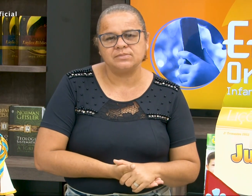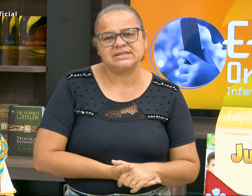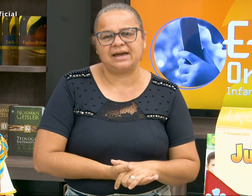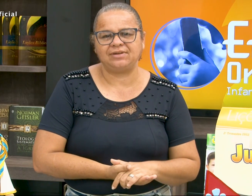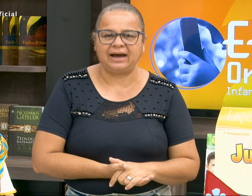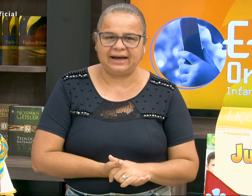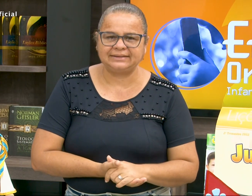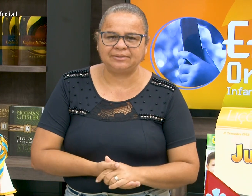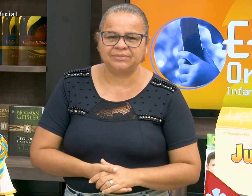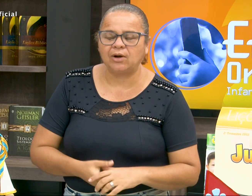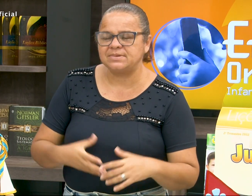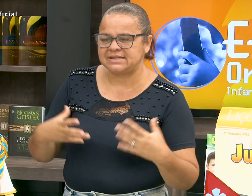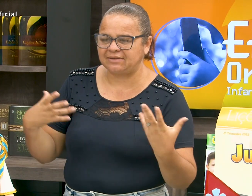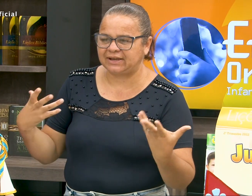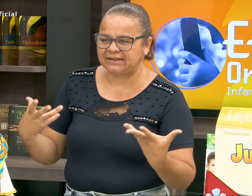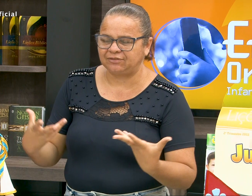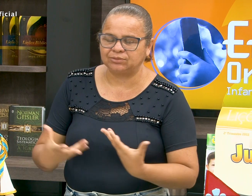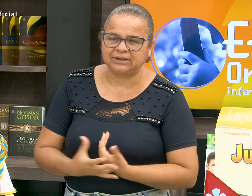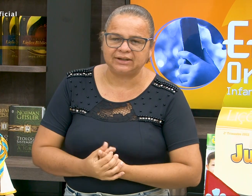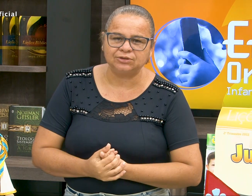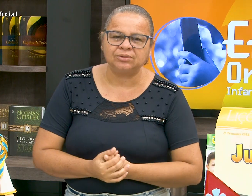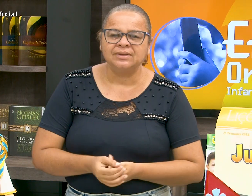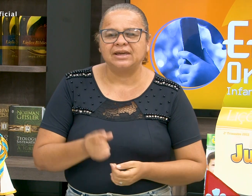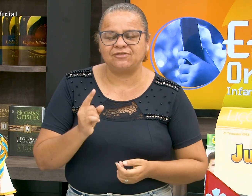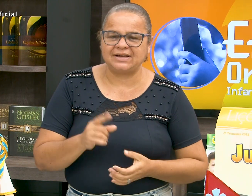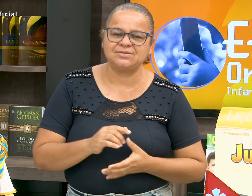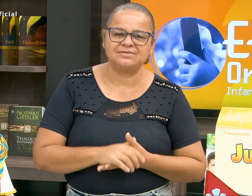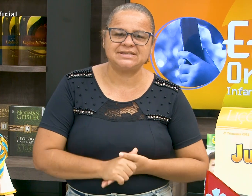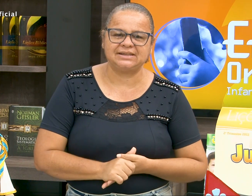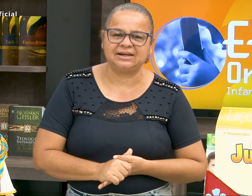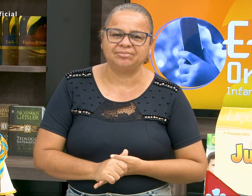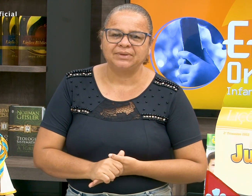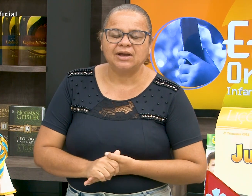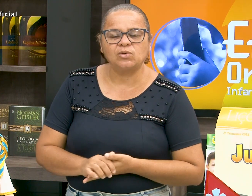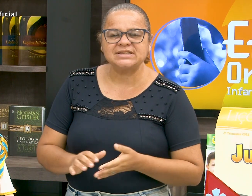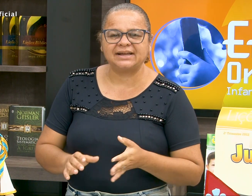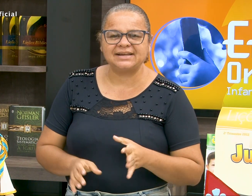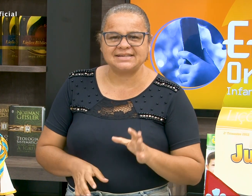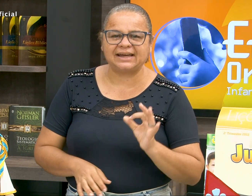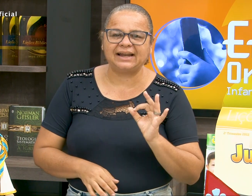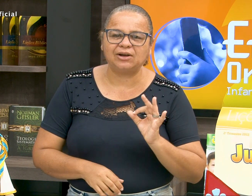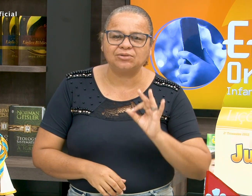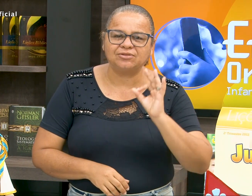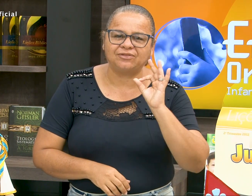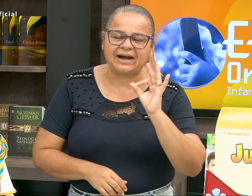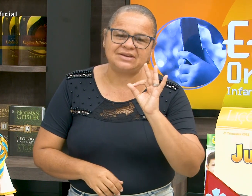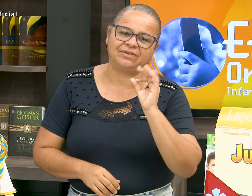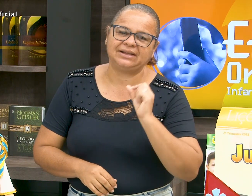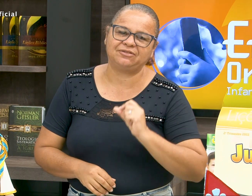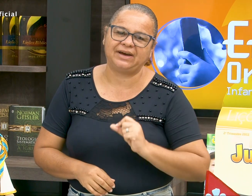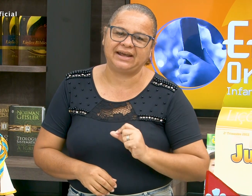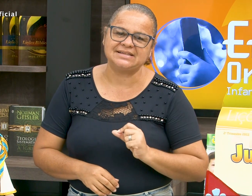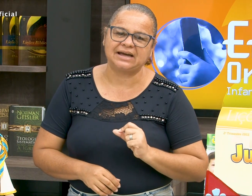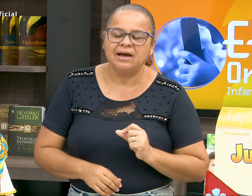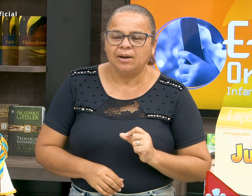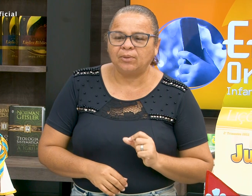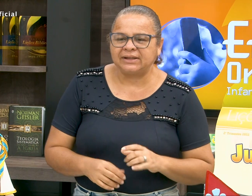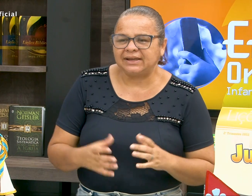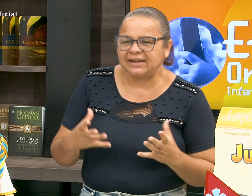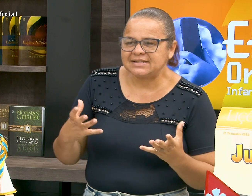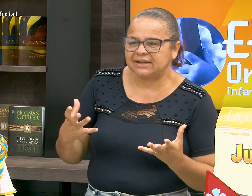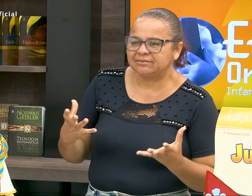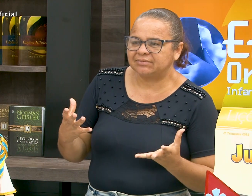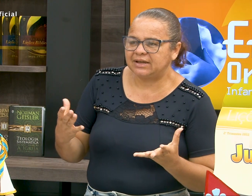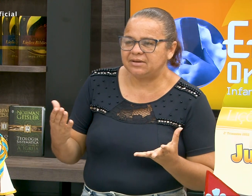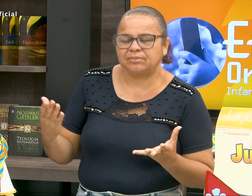Então, observe a ata, observe quem está faltando e faça uma visita. com certeza aquele aluno vai ver a diferença. Porque